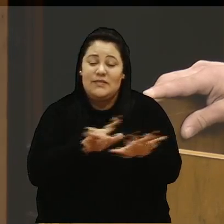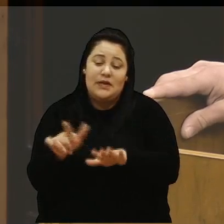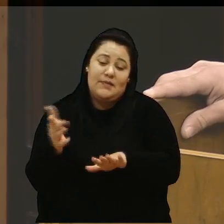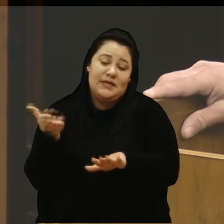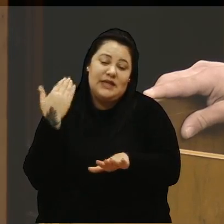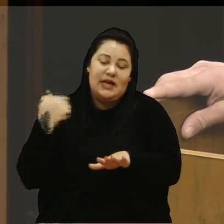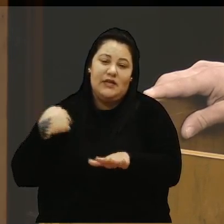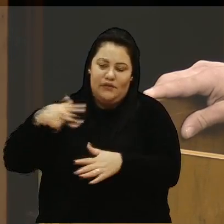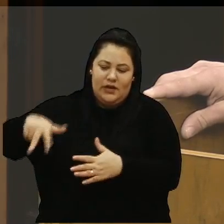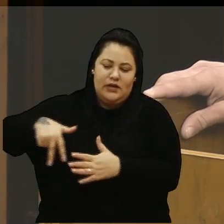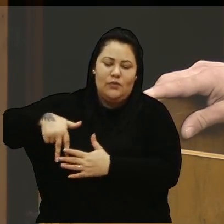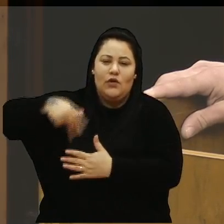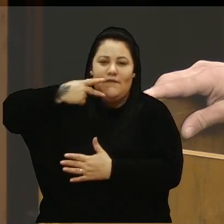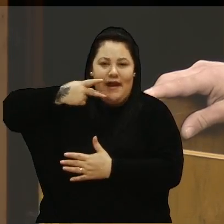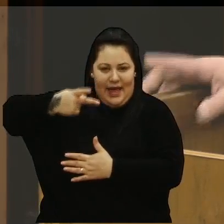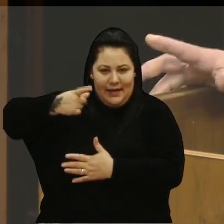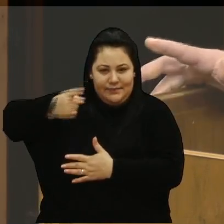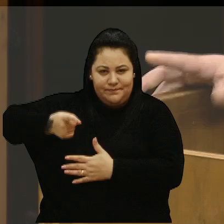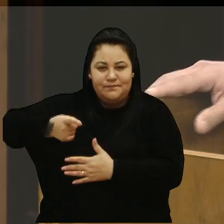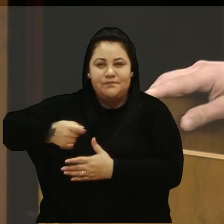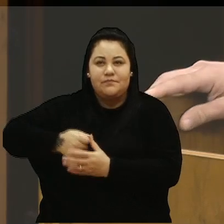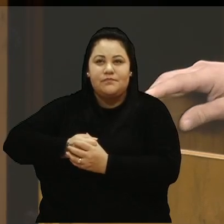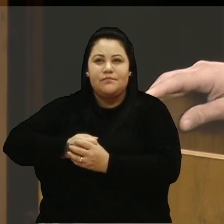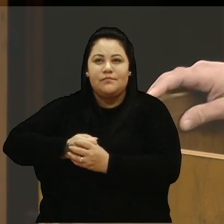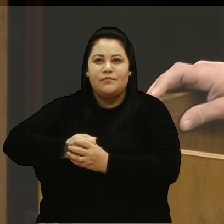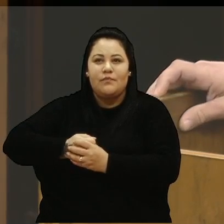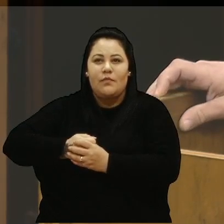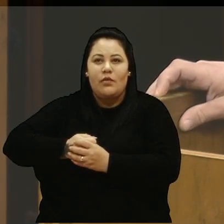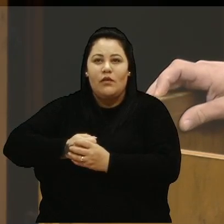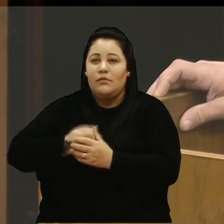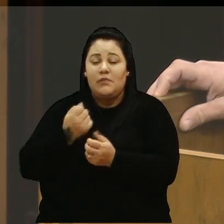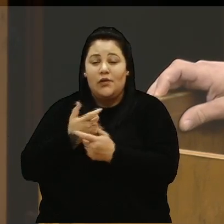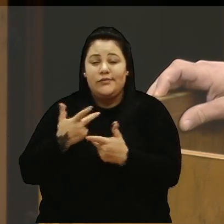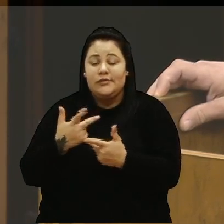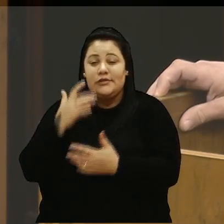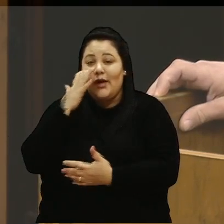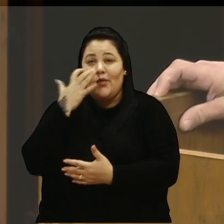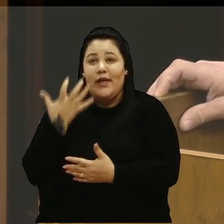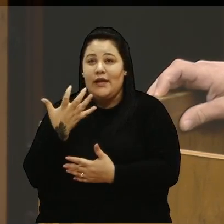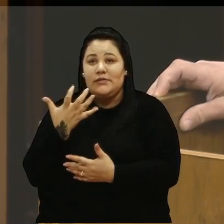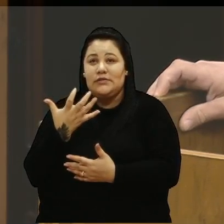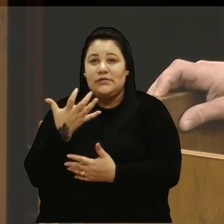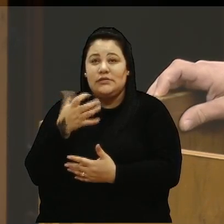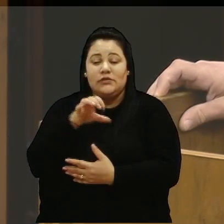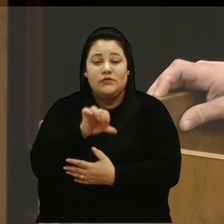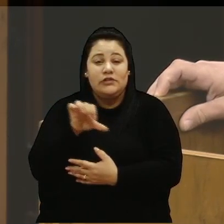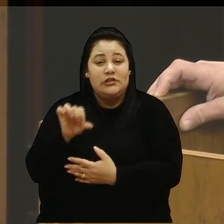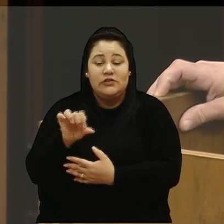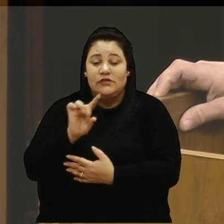aqui na tribuna, que é algo que acontece em